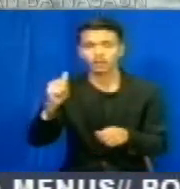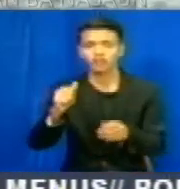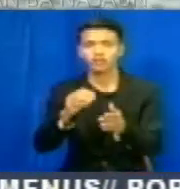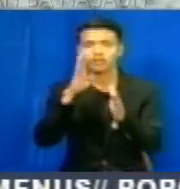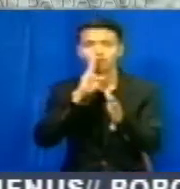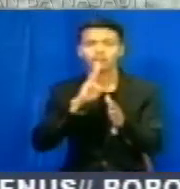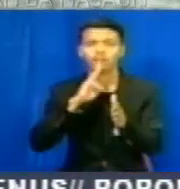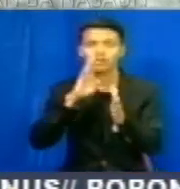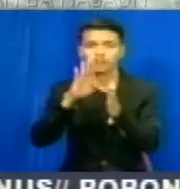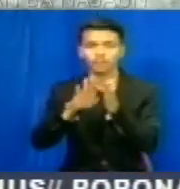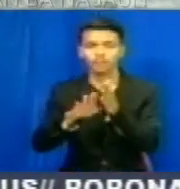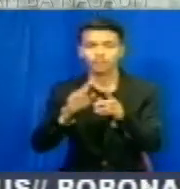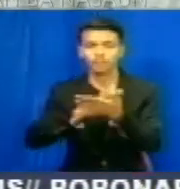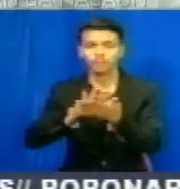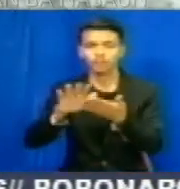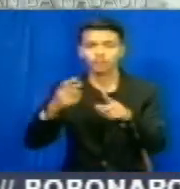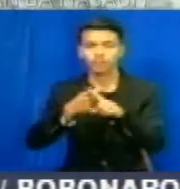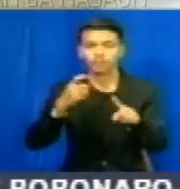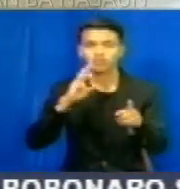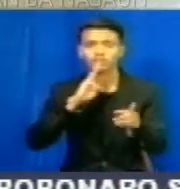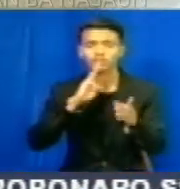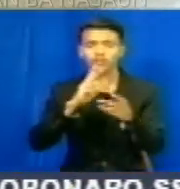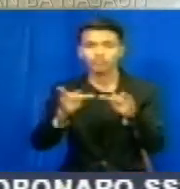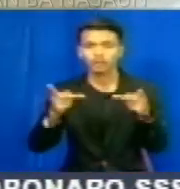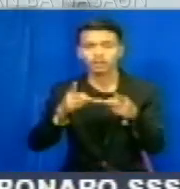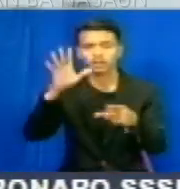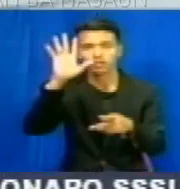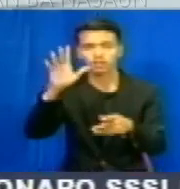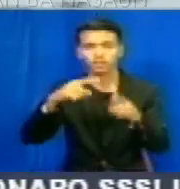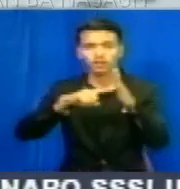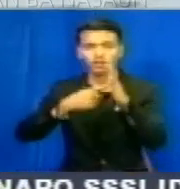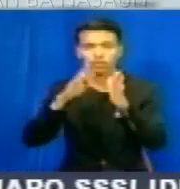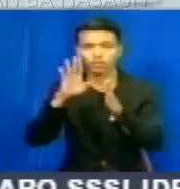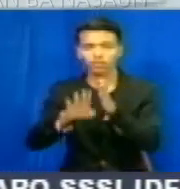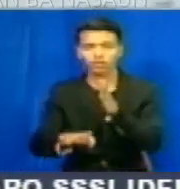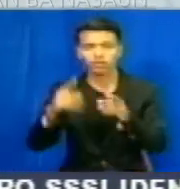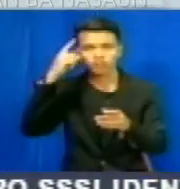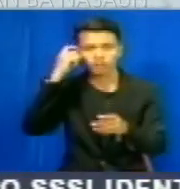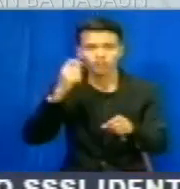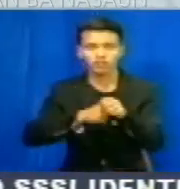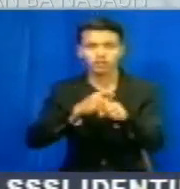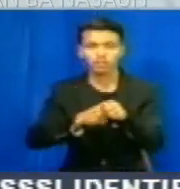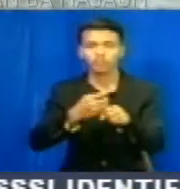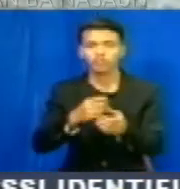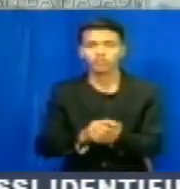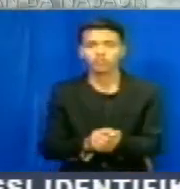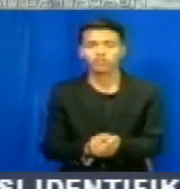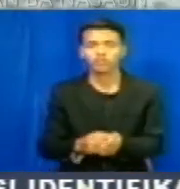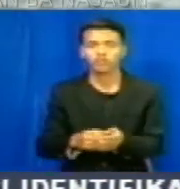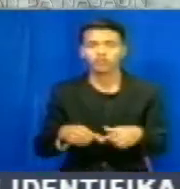grafita sabemos, husi bematan lima, ahu menos, tamba mudança climática. Hodinune canalização bemos